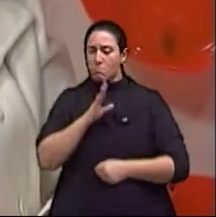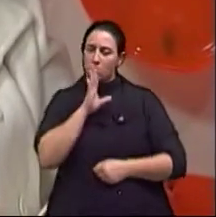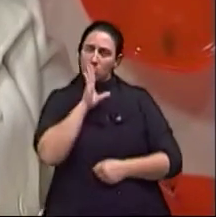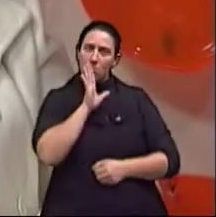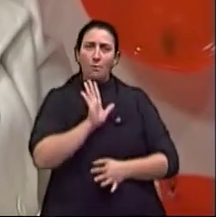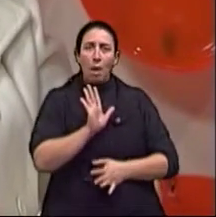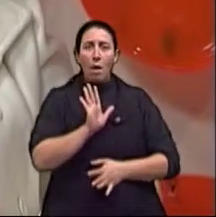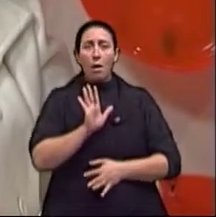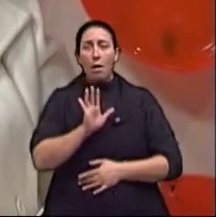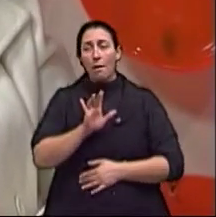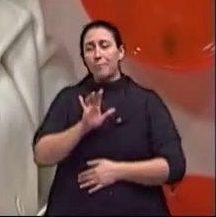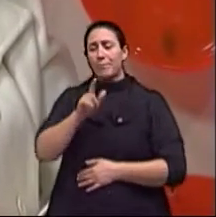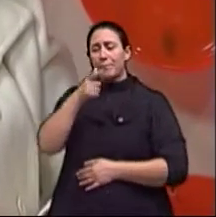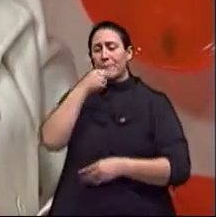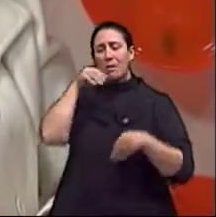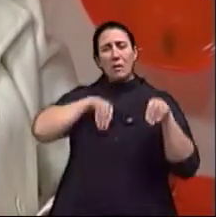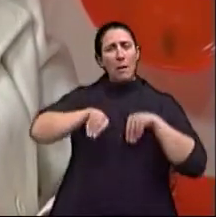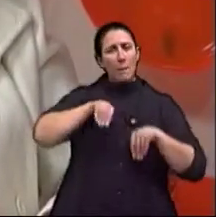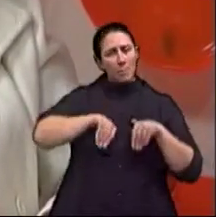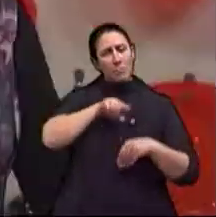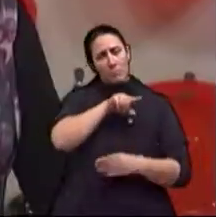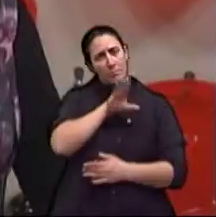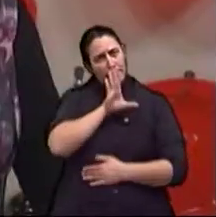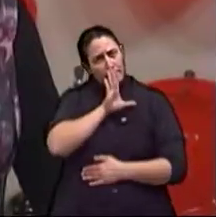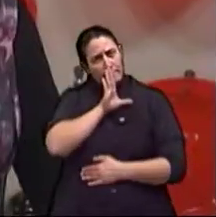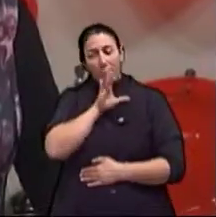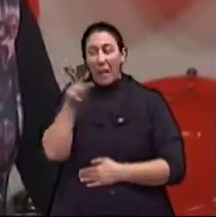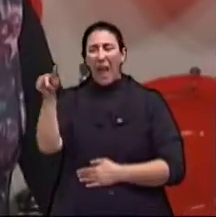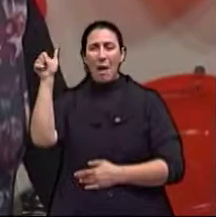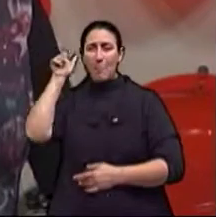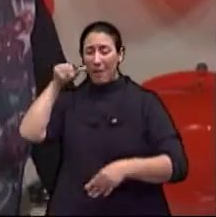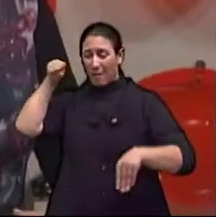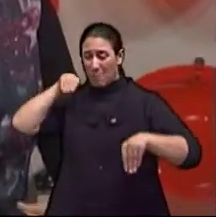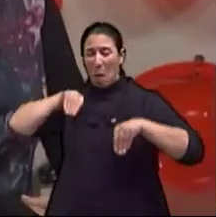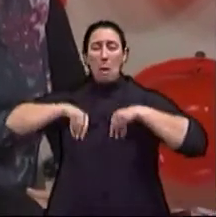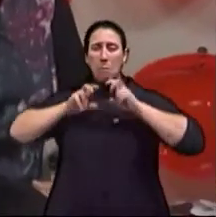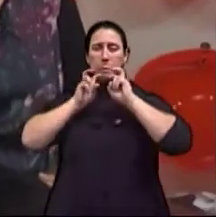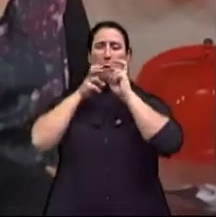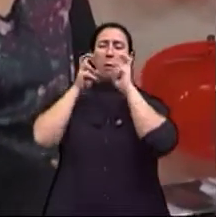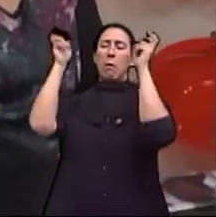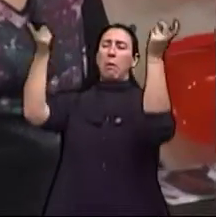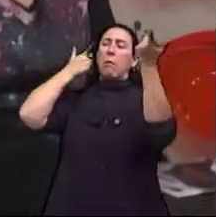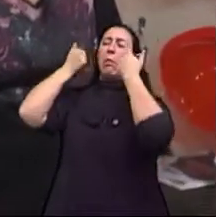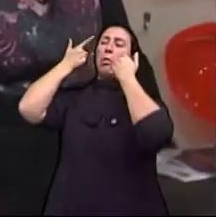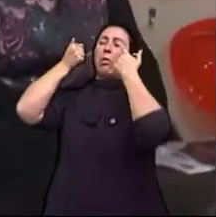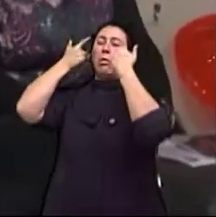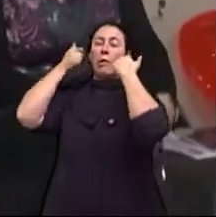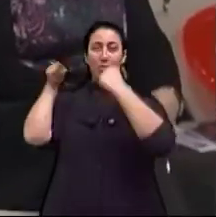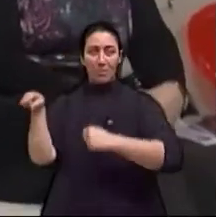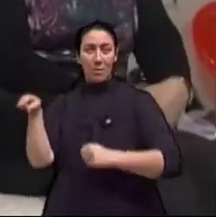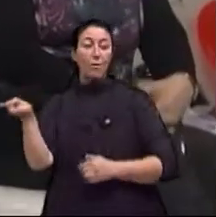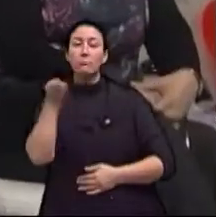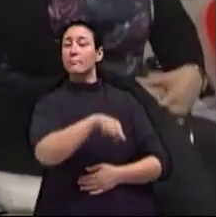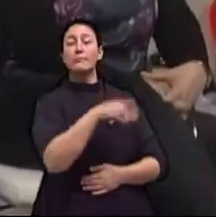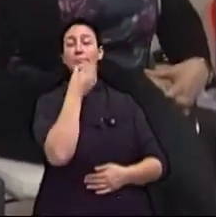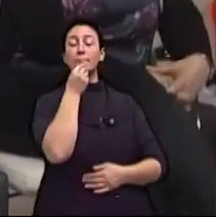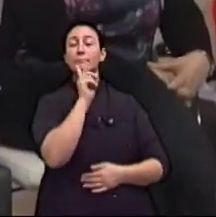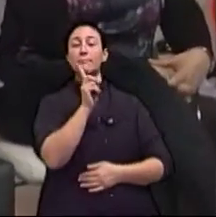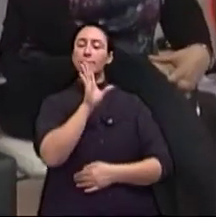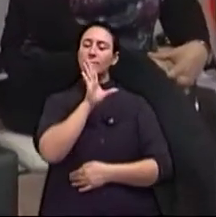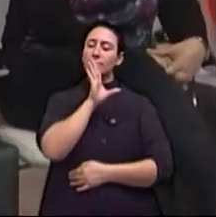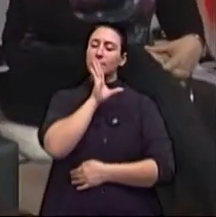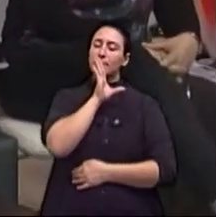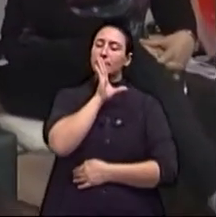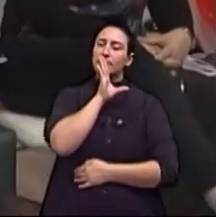a mulher ao se deprimir faz barulho o homem quando se deprime ele cala adoece e possivelmente morre